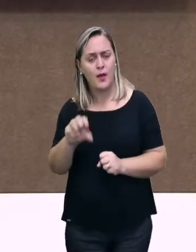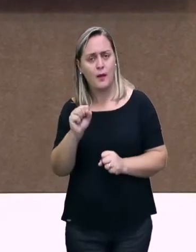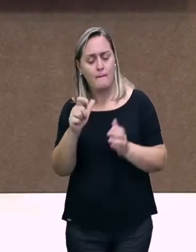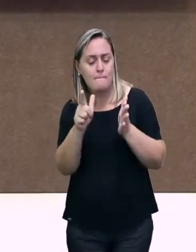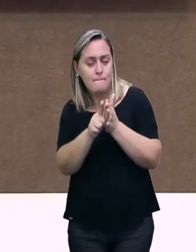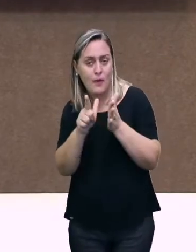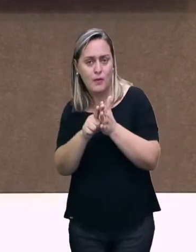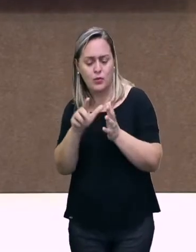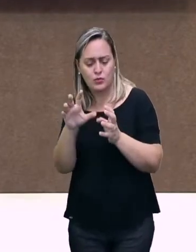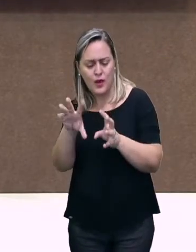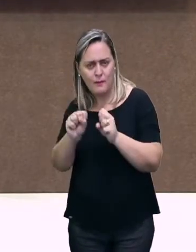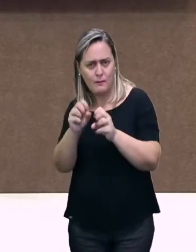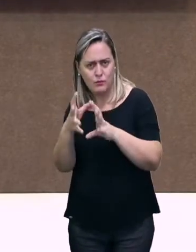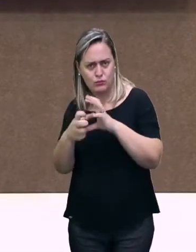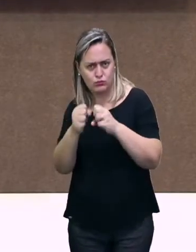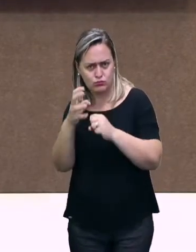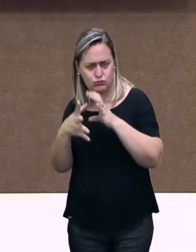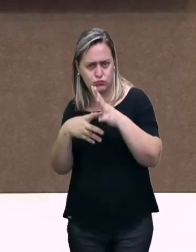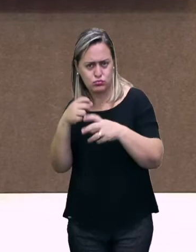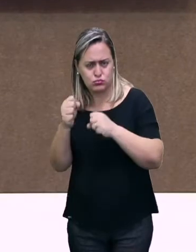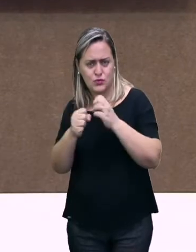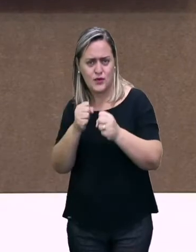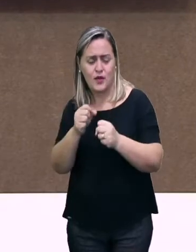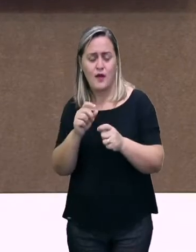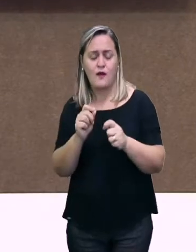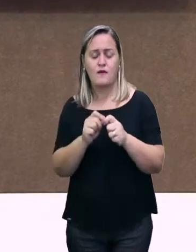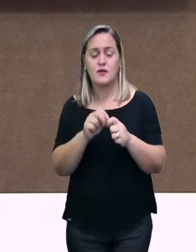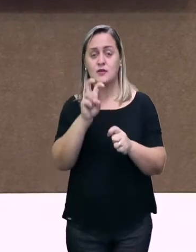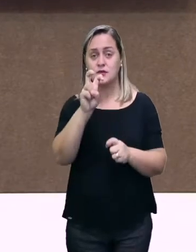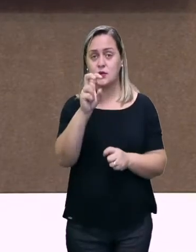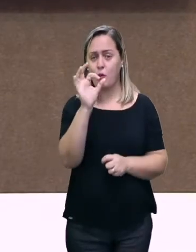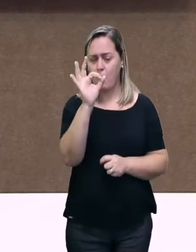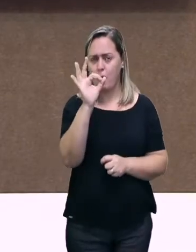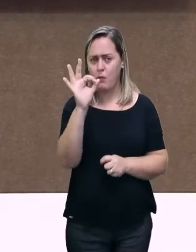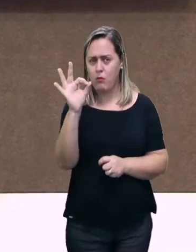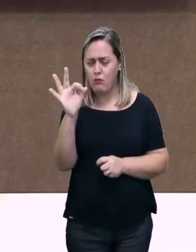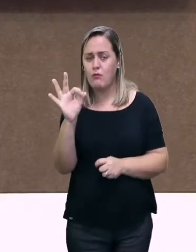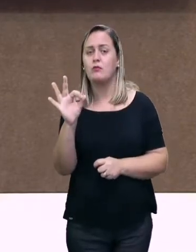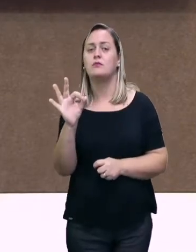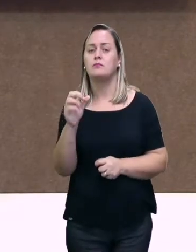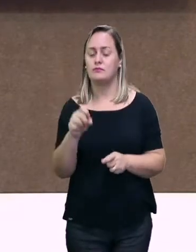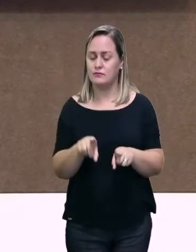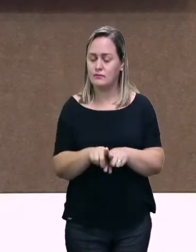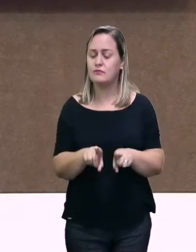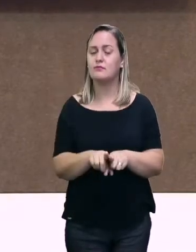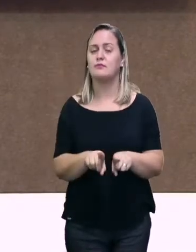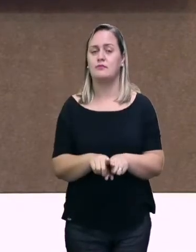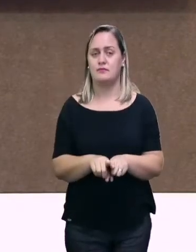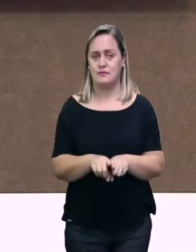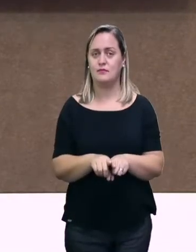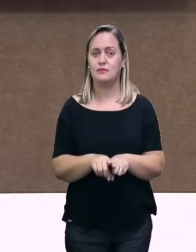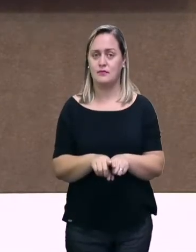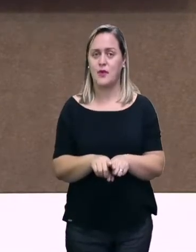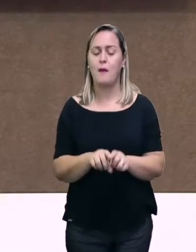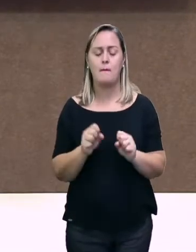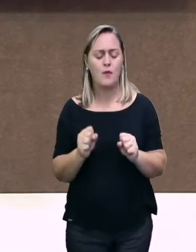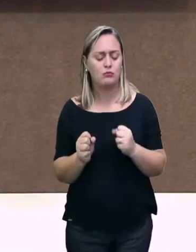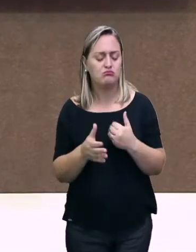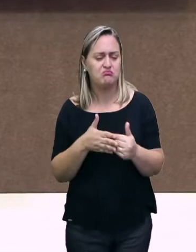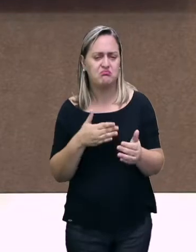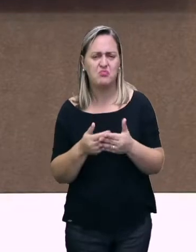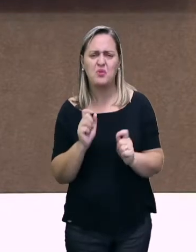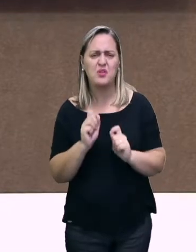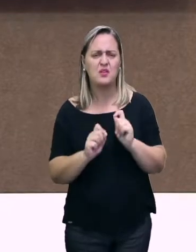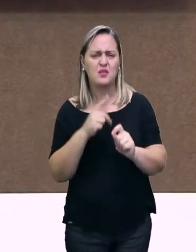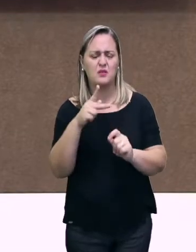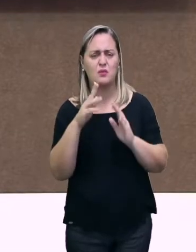5 bolinhas do papel, né? Vai ficar mais leve. Ou você pode pegar essas